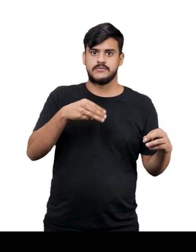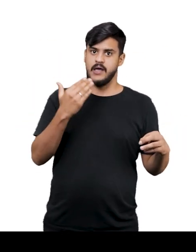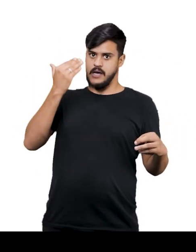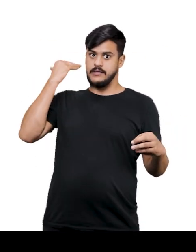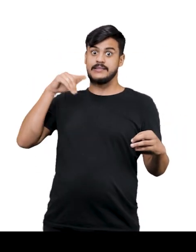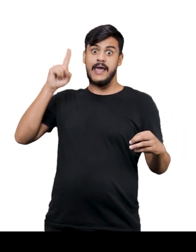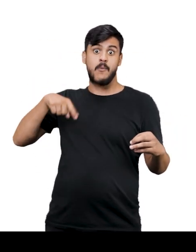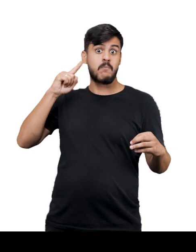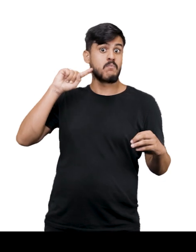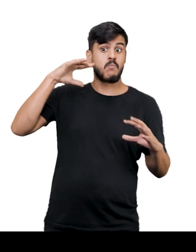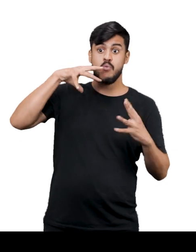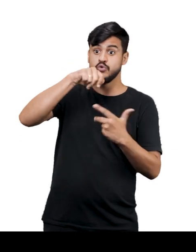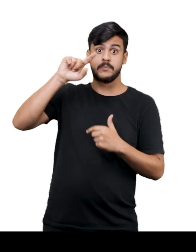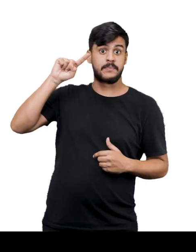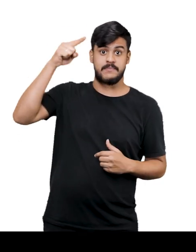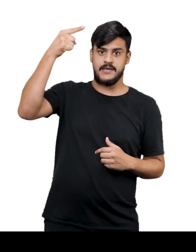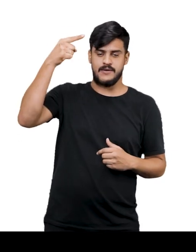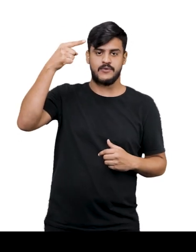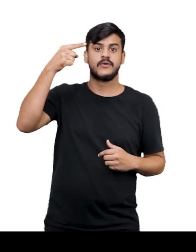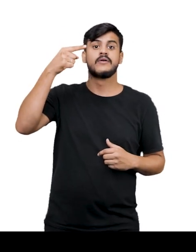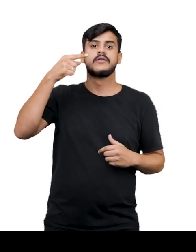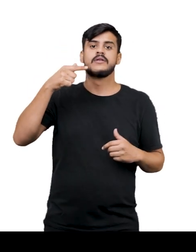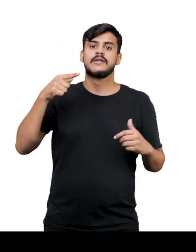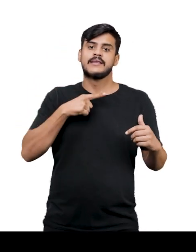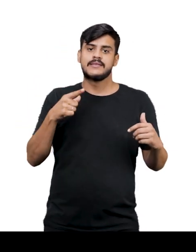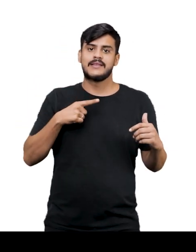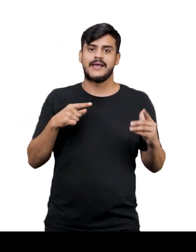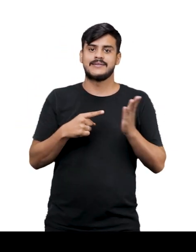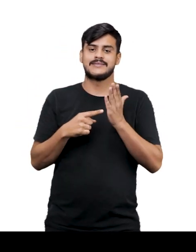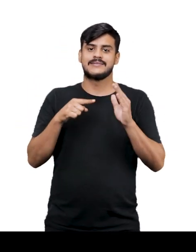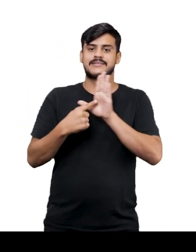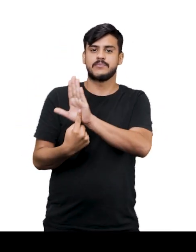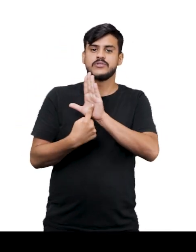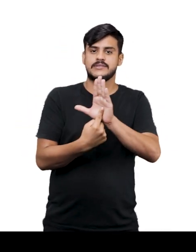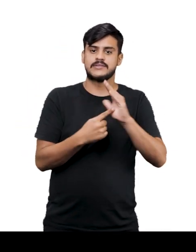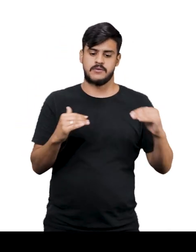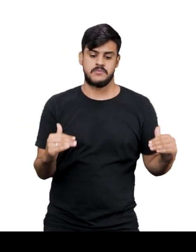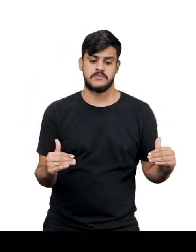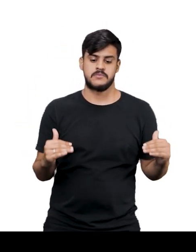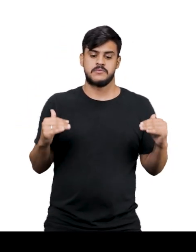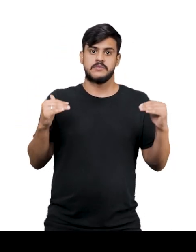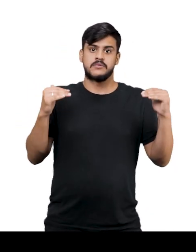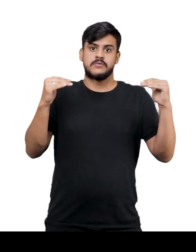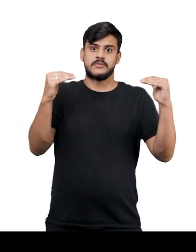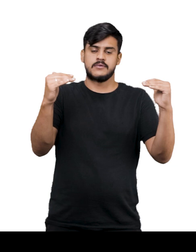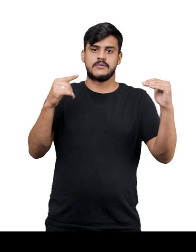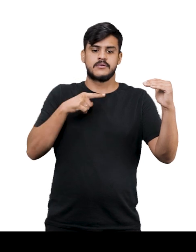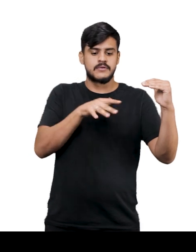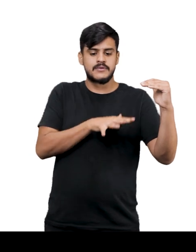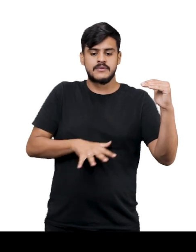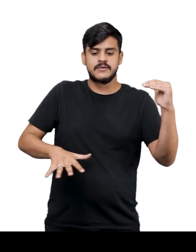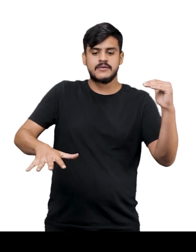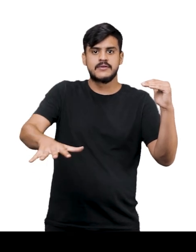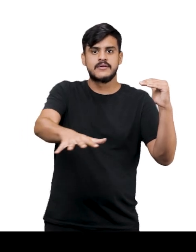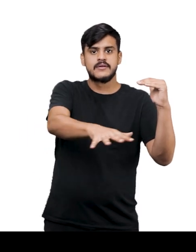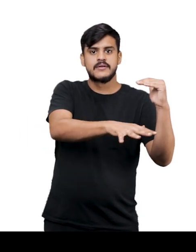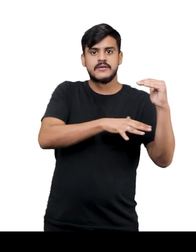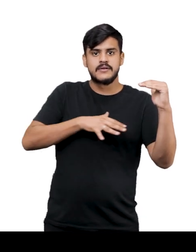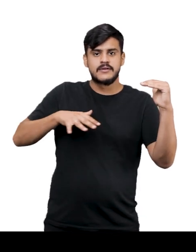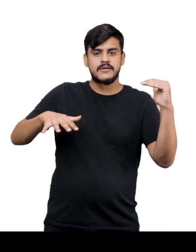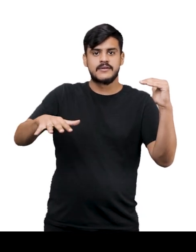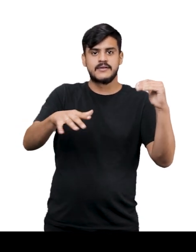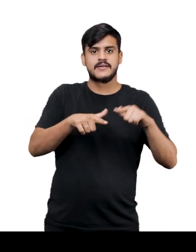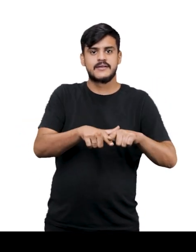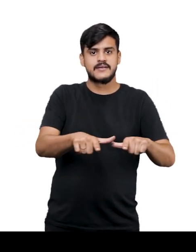metros de extensão, à época o maior do mundo, que eleva as salas expositivas do museu, criando uma grande